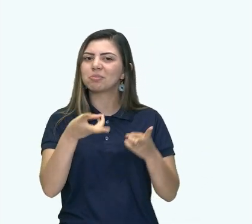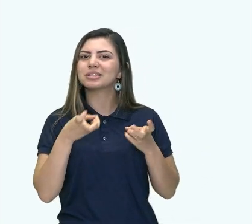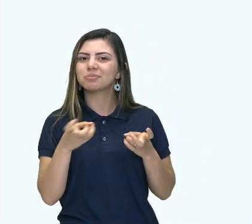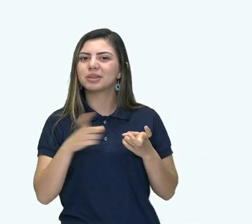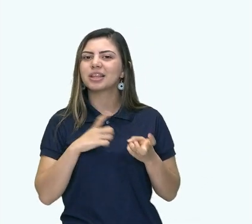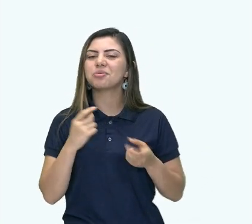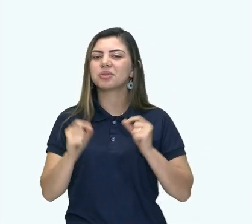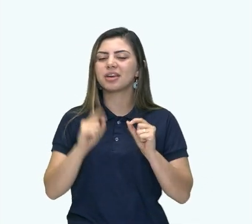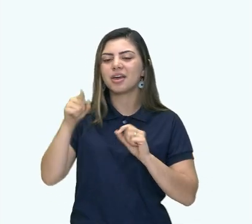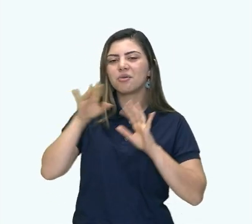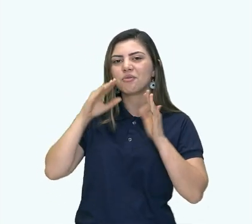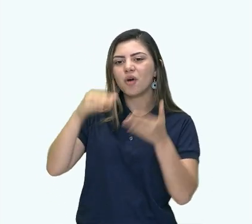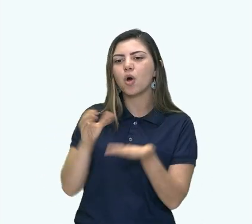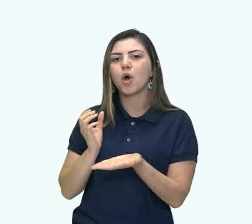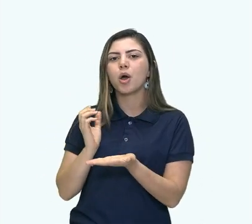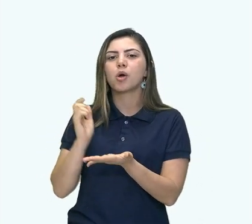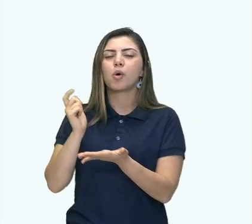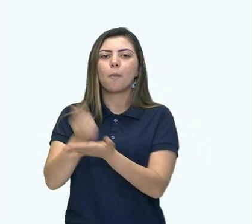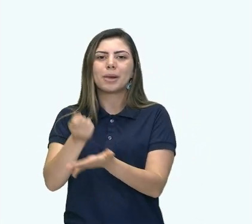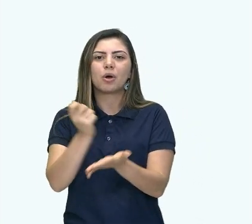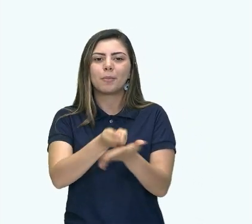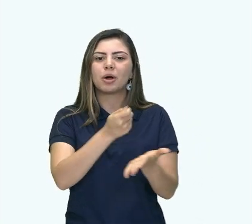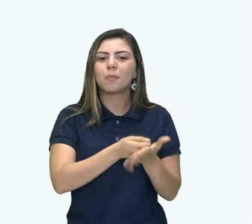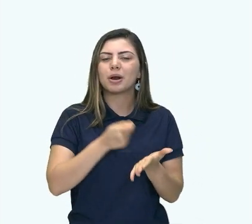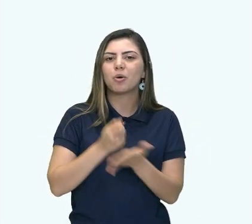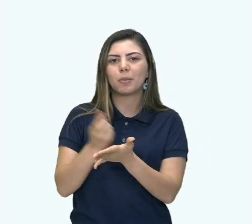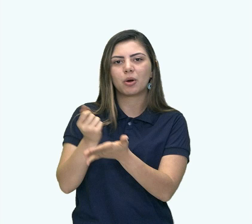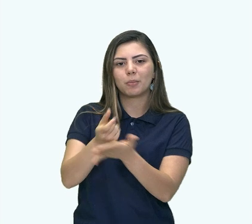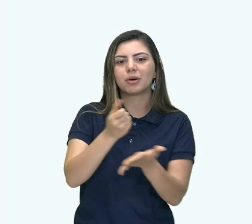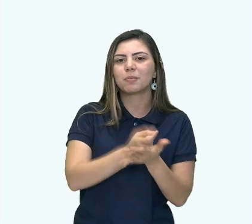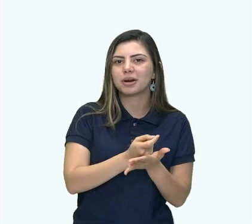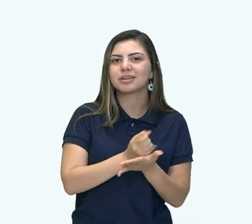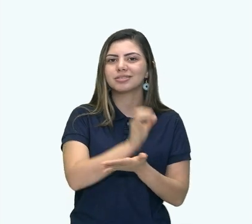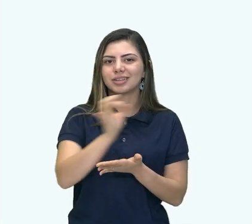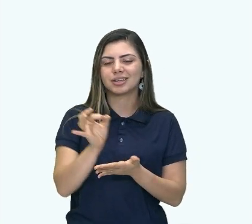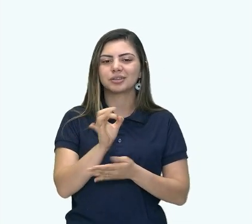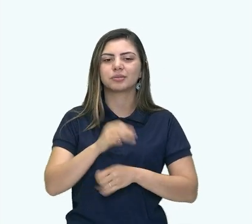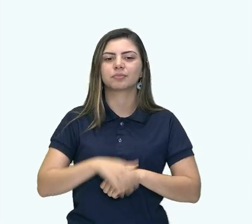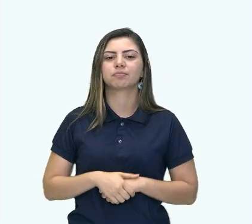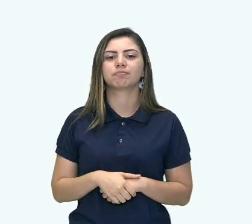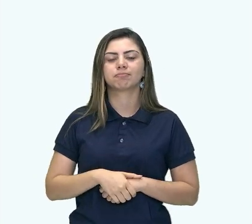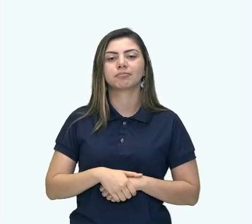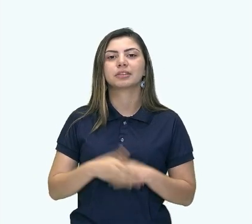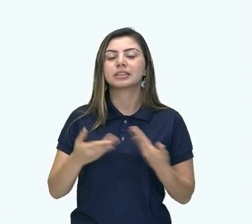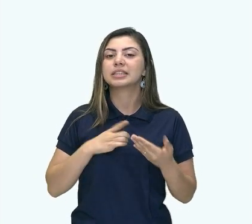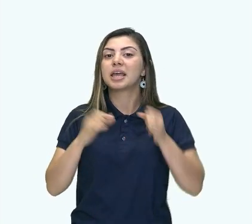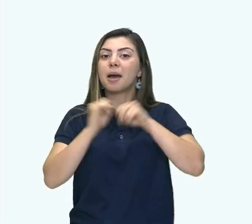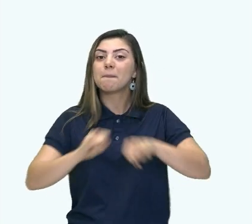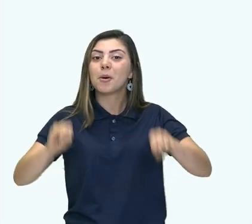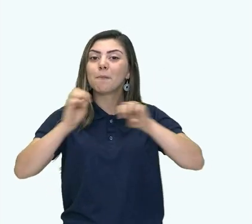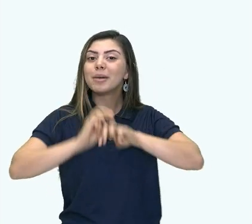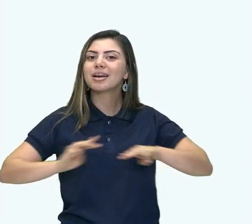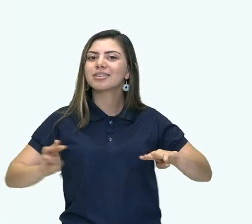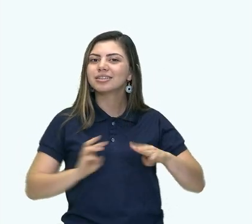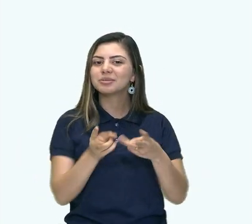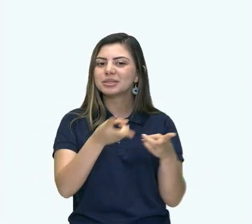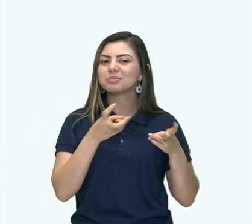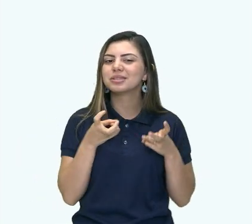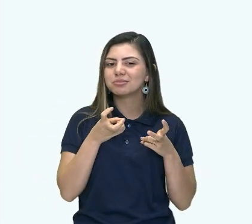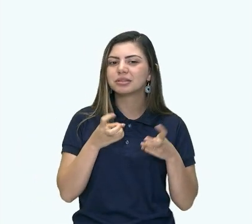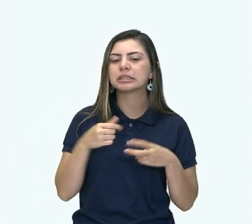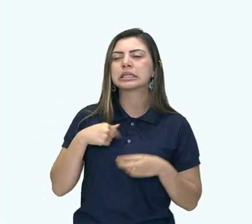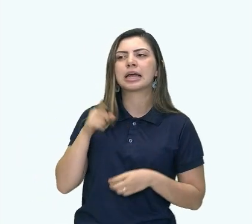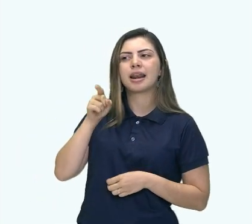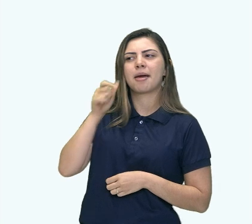novamente o produto, a referência ao consumo, a propaganda, a publicidade. Ela pensa